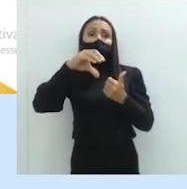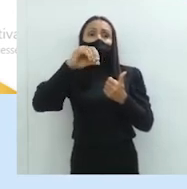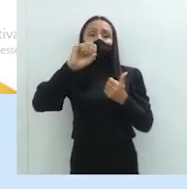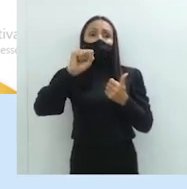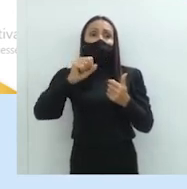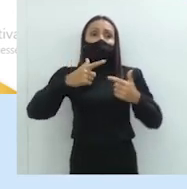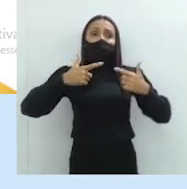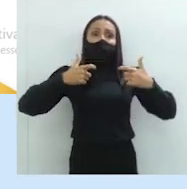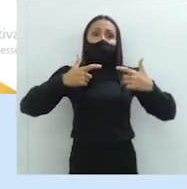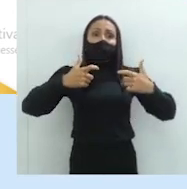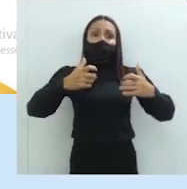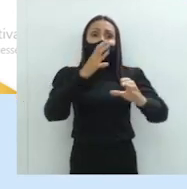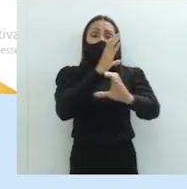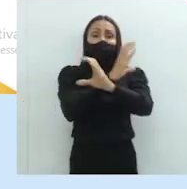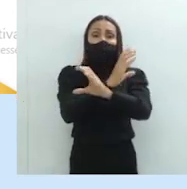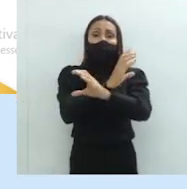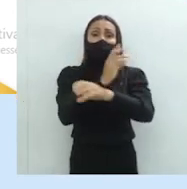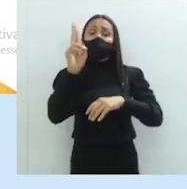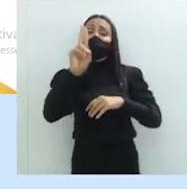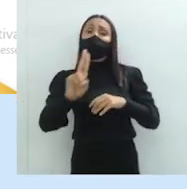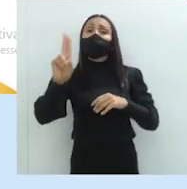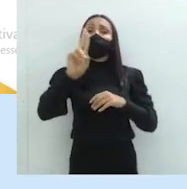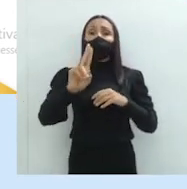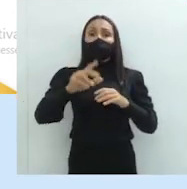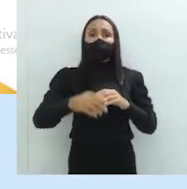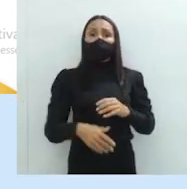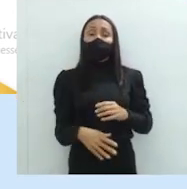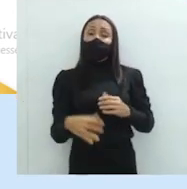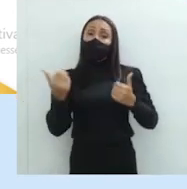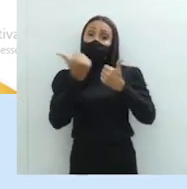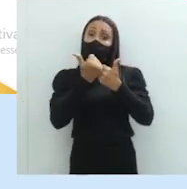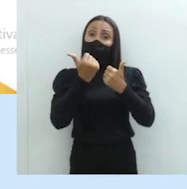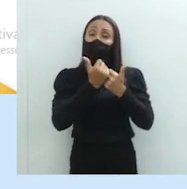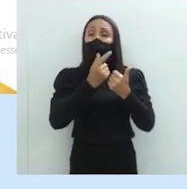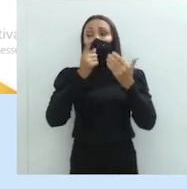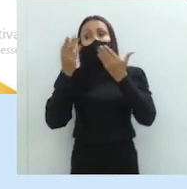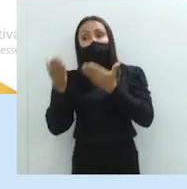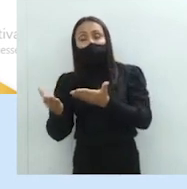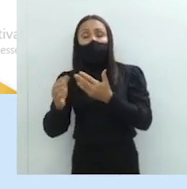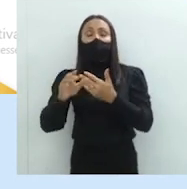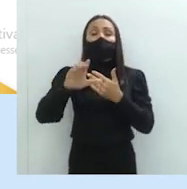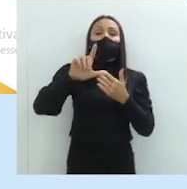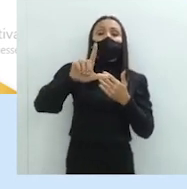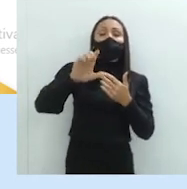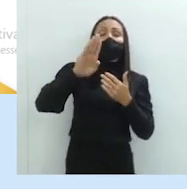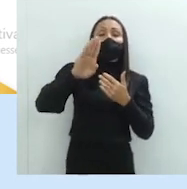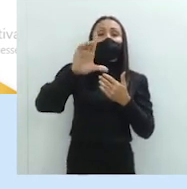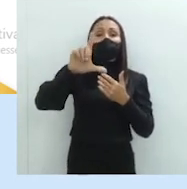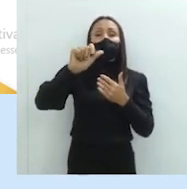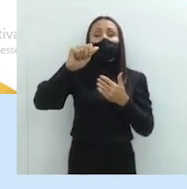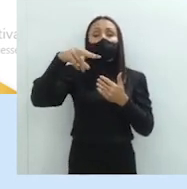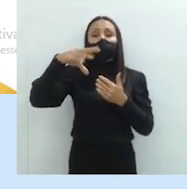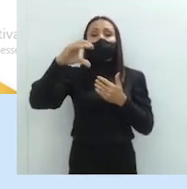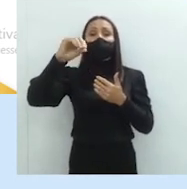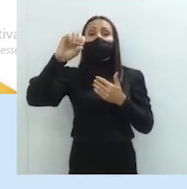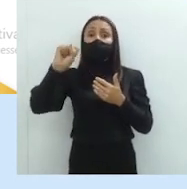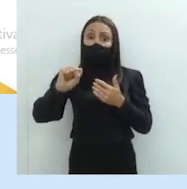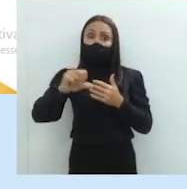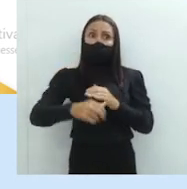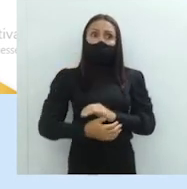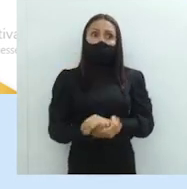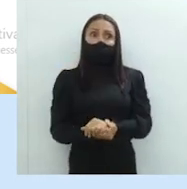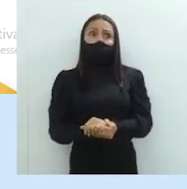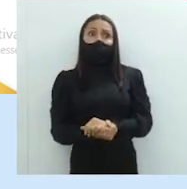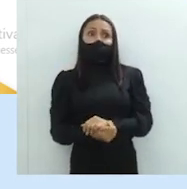Civil Uruguaia. Então, foram apoiar os blancos na Guerra Civil Uruguaia. Então, contudo,